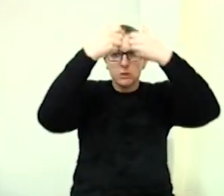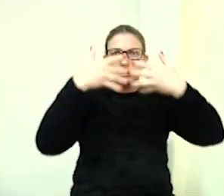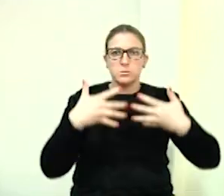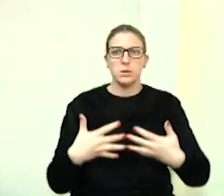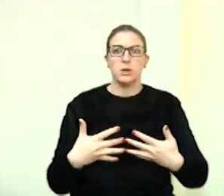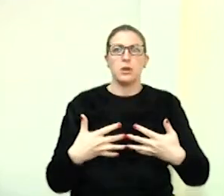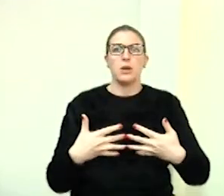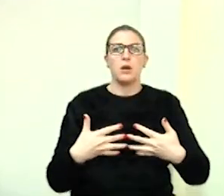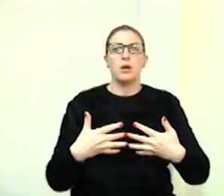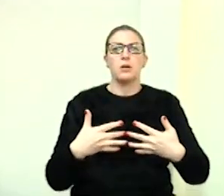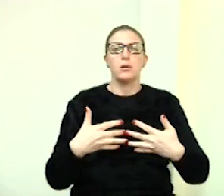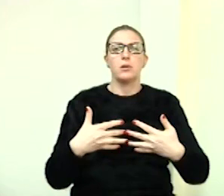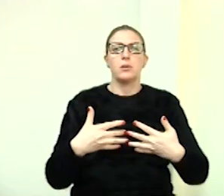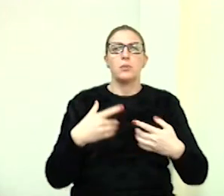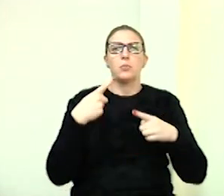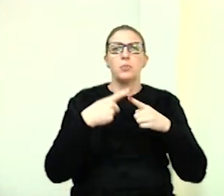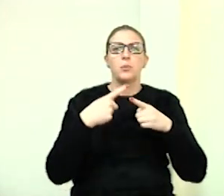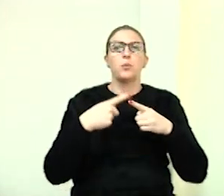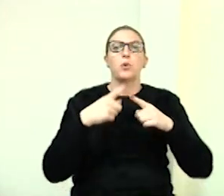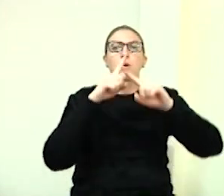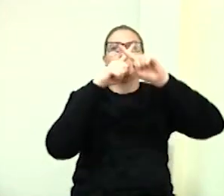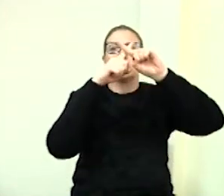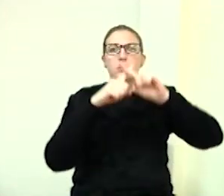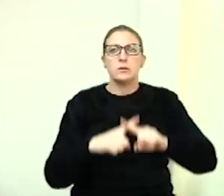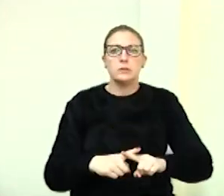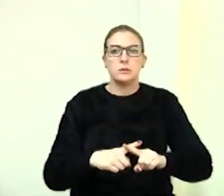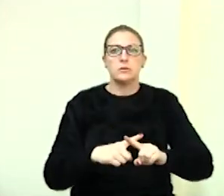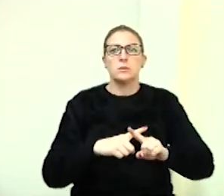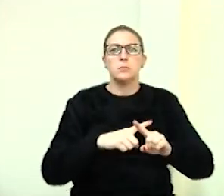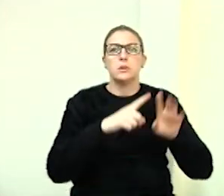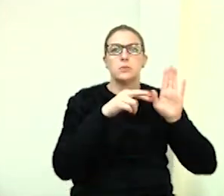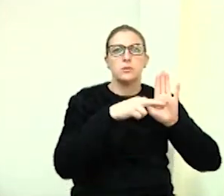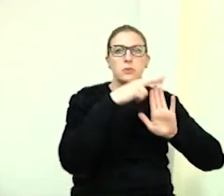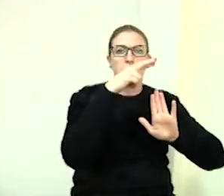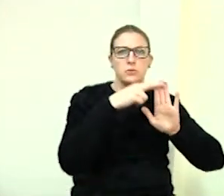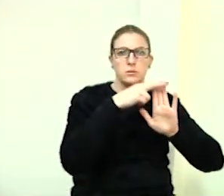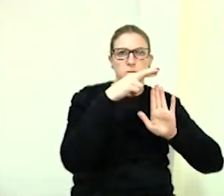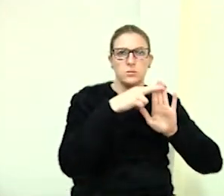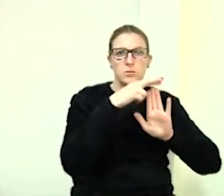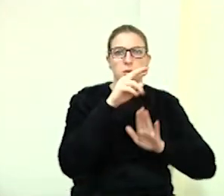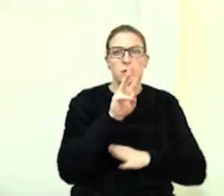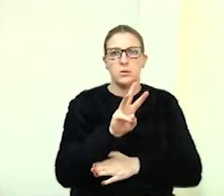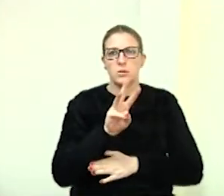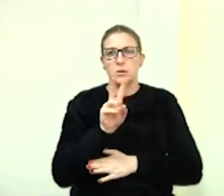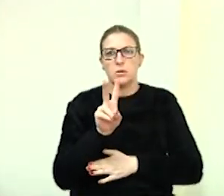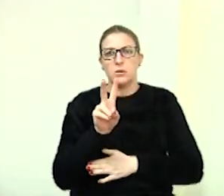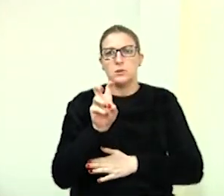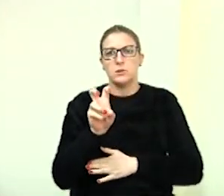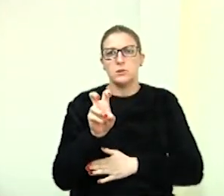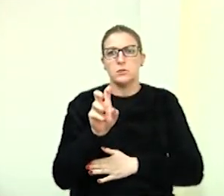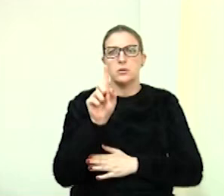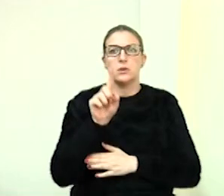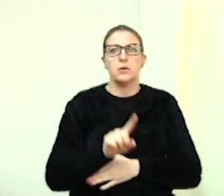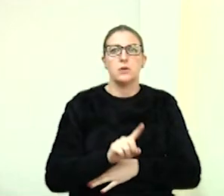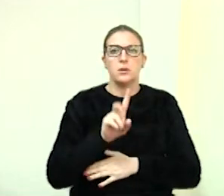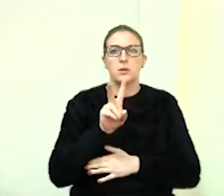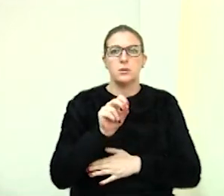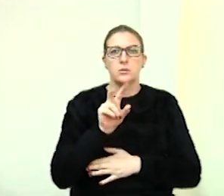desta revogação da resolução 325 de 2020,